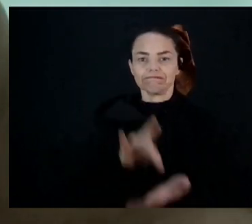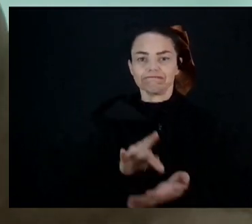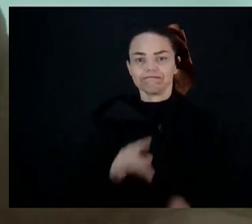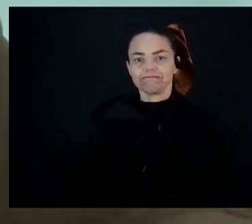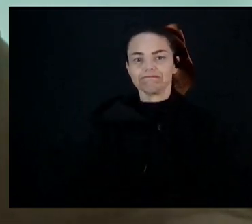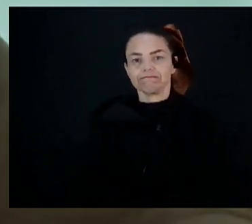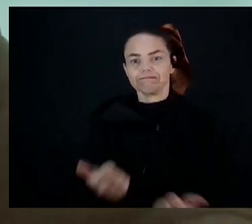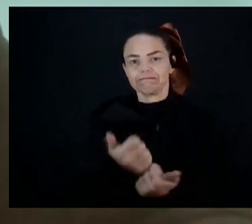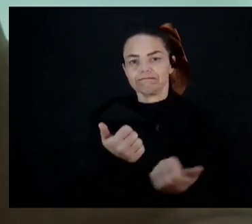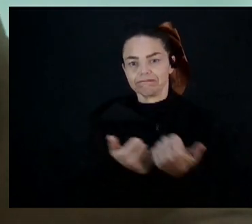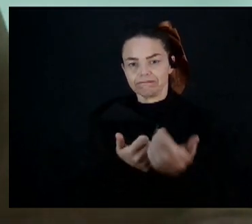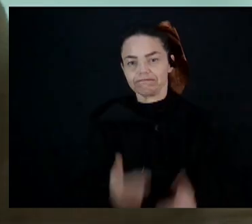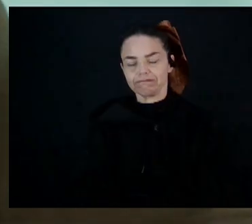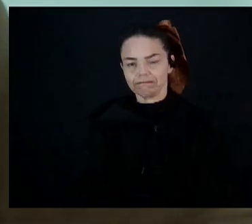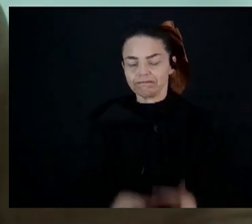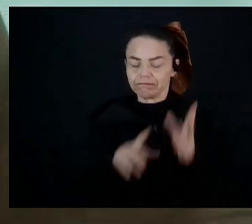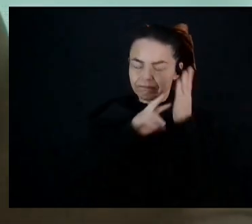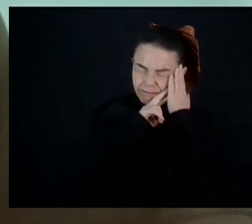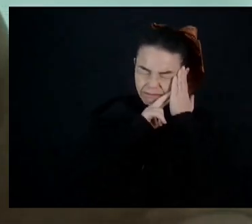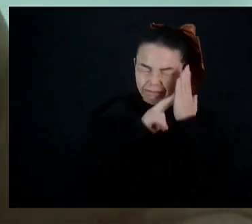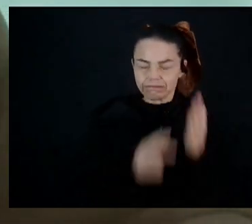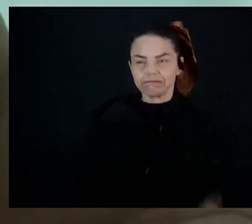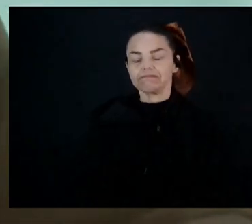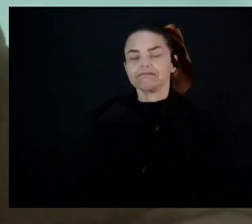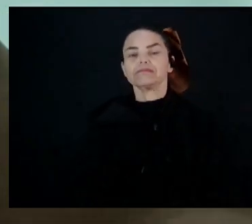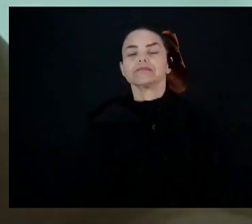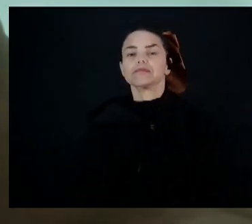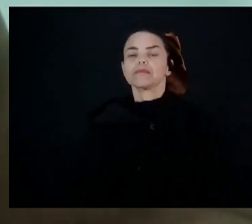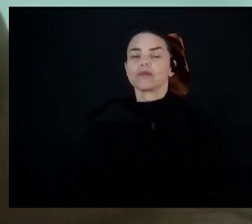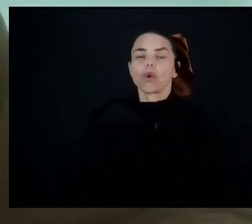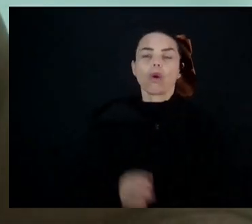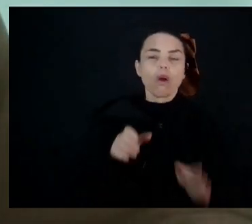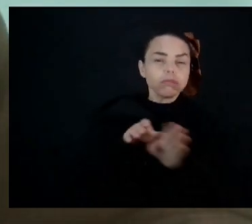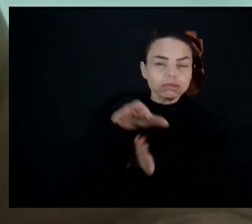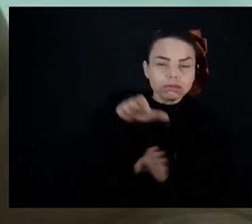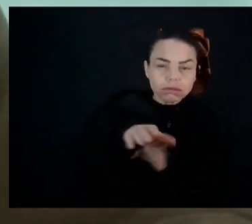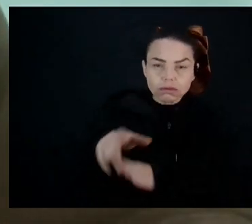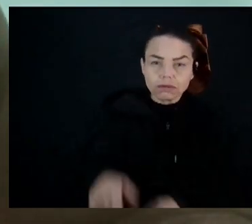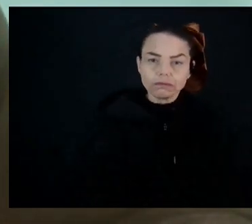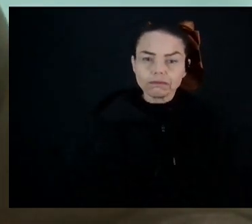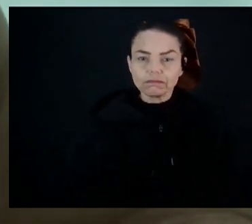compensatório, né? Então, qual é a nossa orientação? Olha,